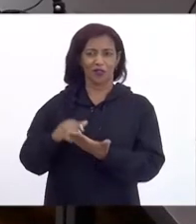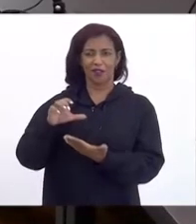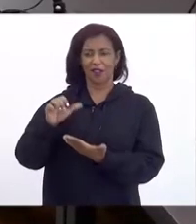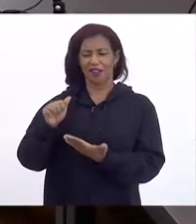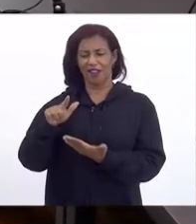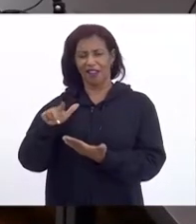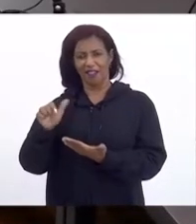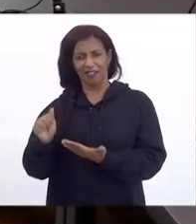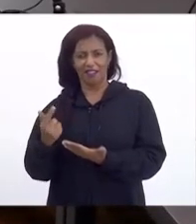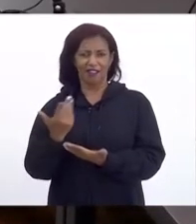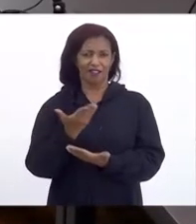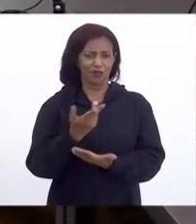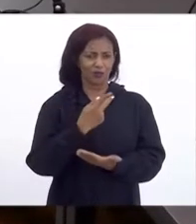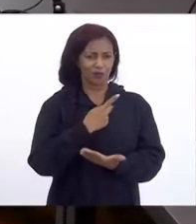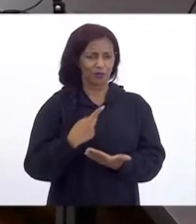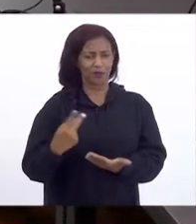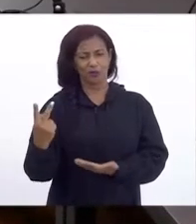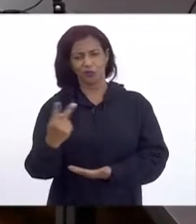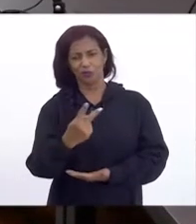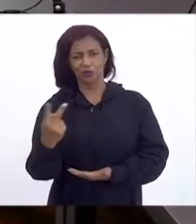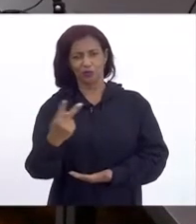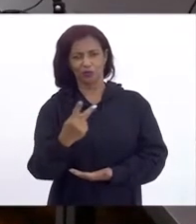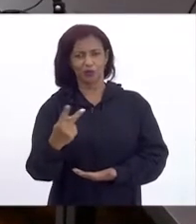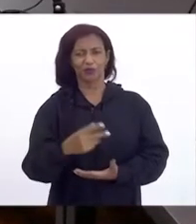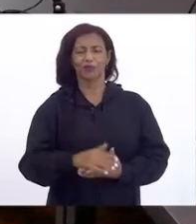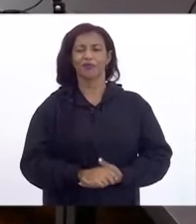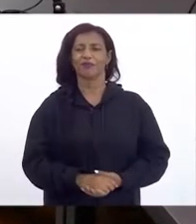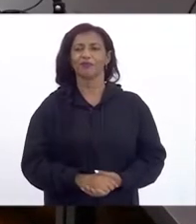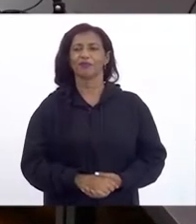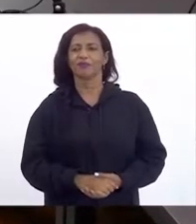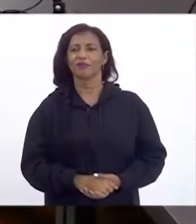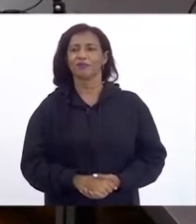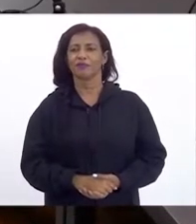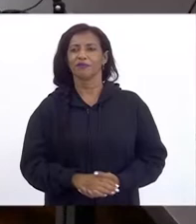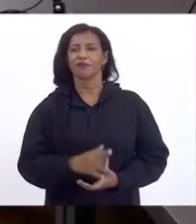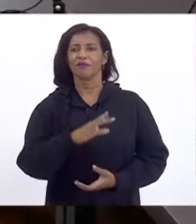Vossa Excelência presidir essa comissão. Deputada